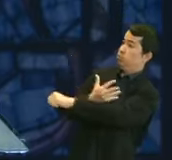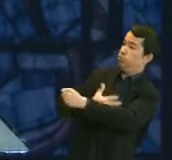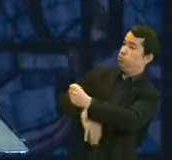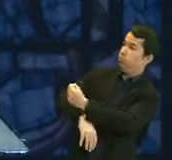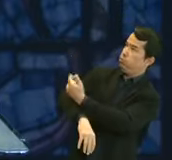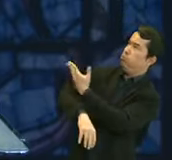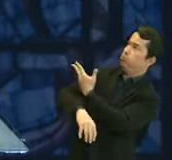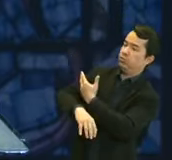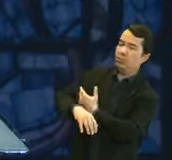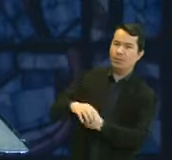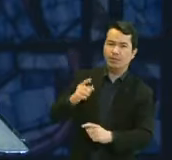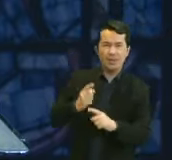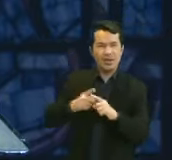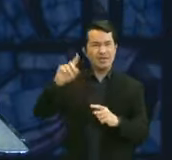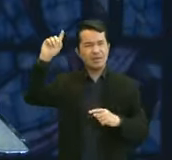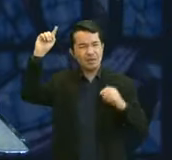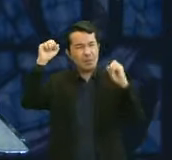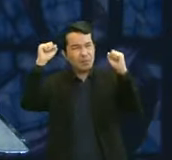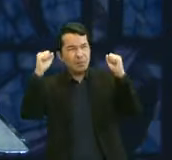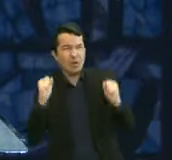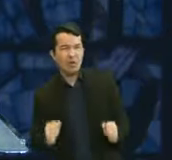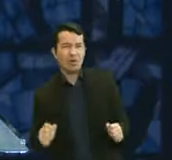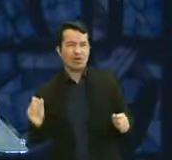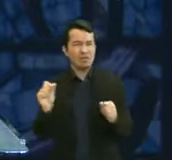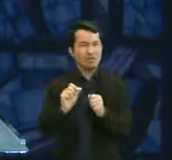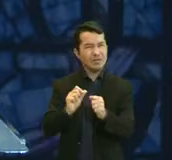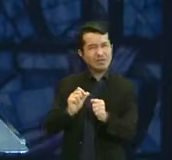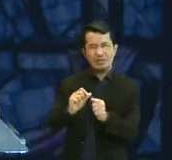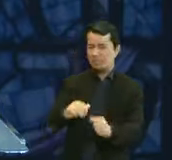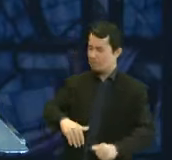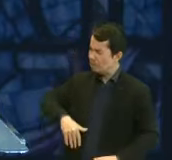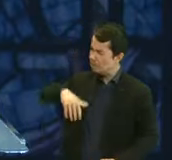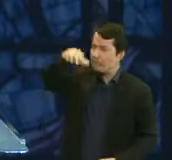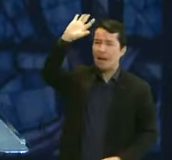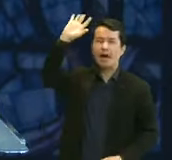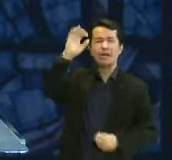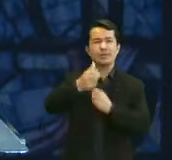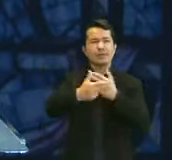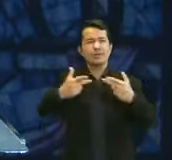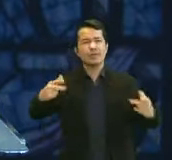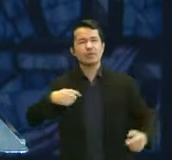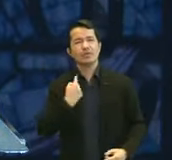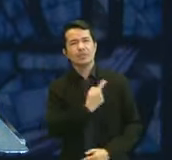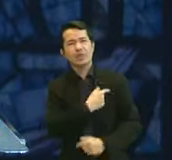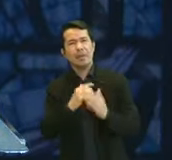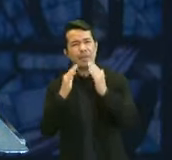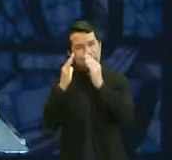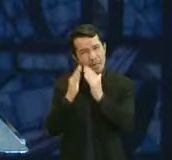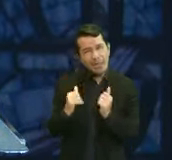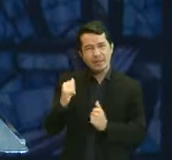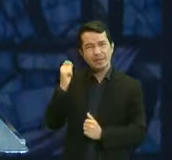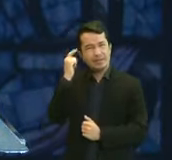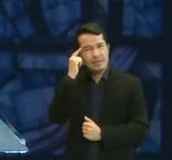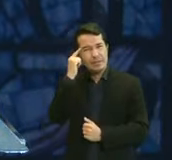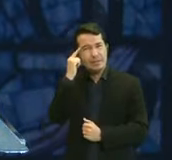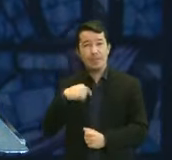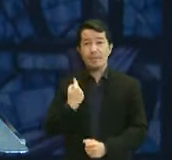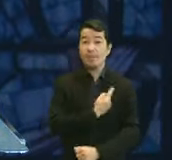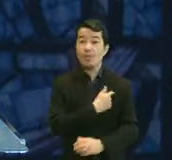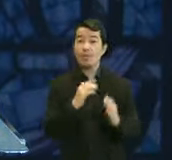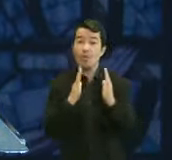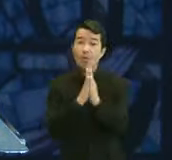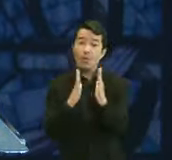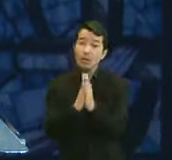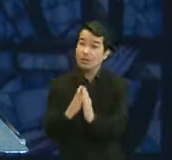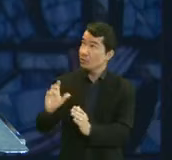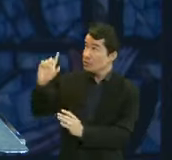mais de tudo aquilo que pedimos ou pensamos. À medida que oramos, a fé surge no nosso coração. E